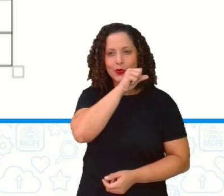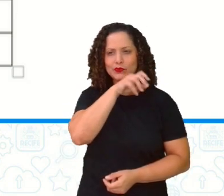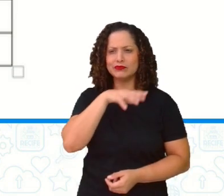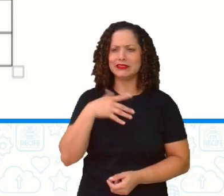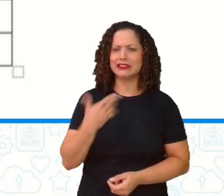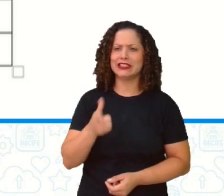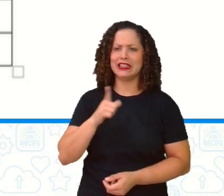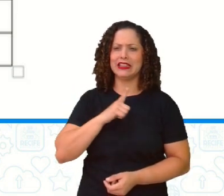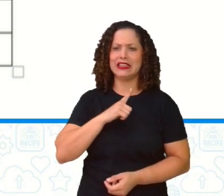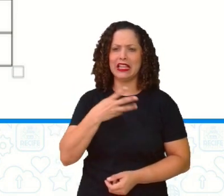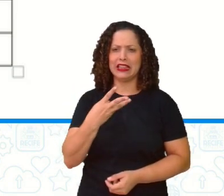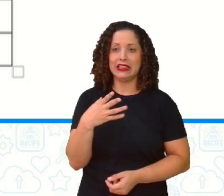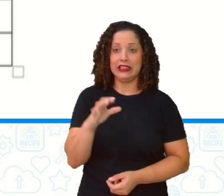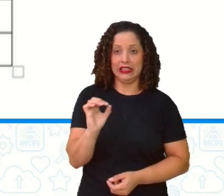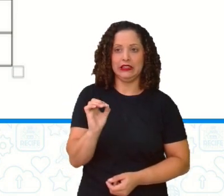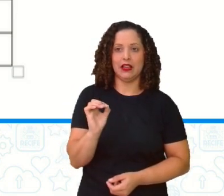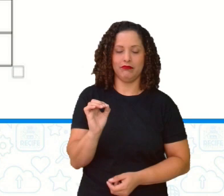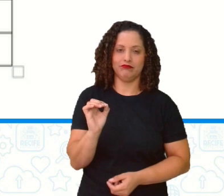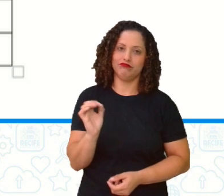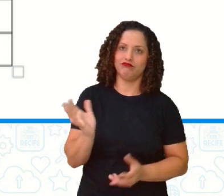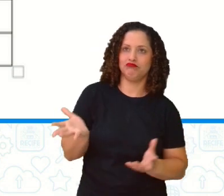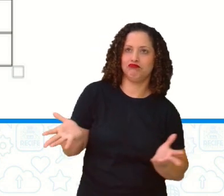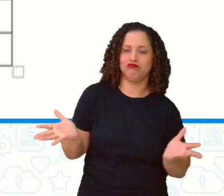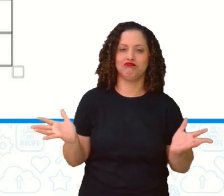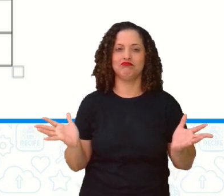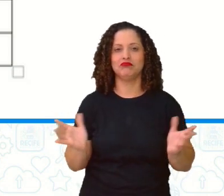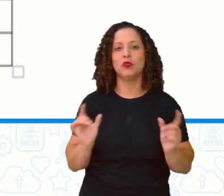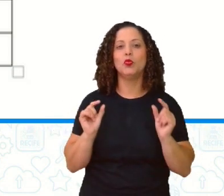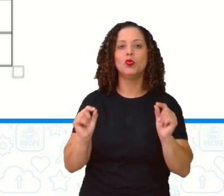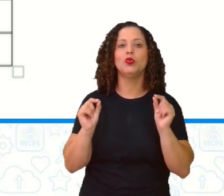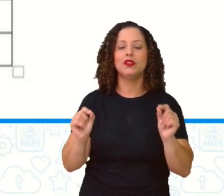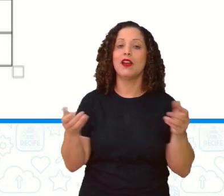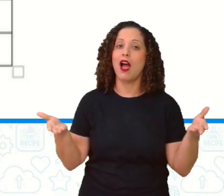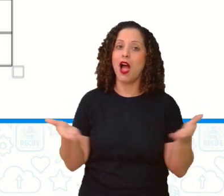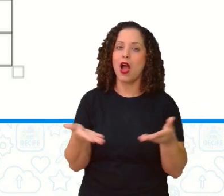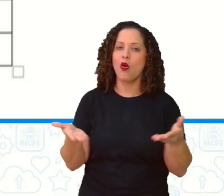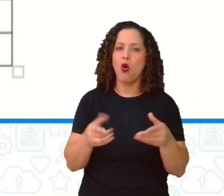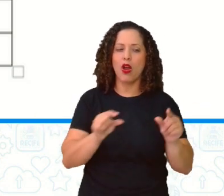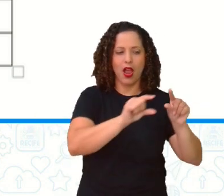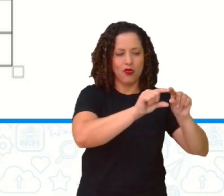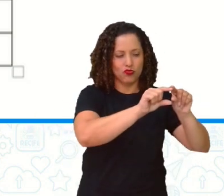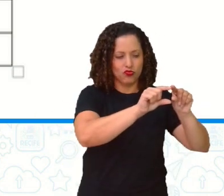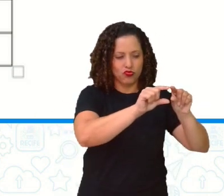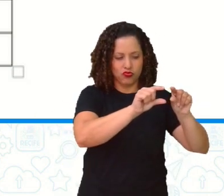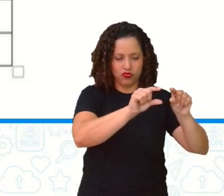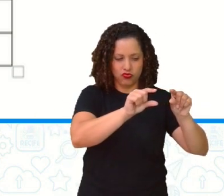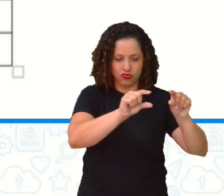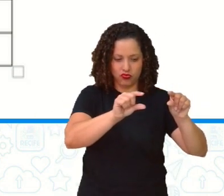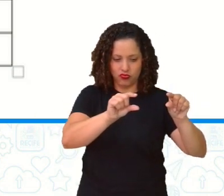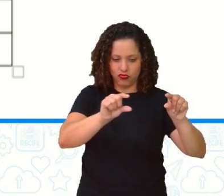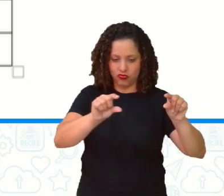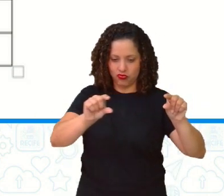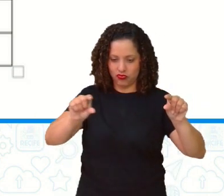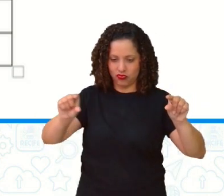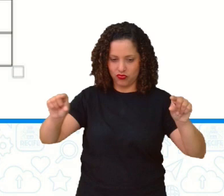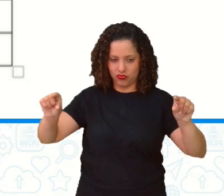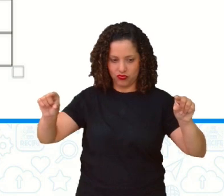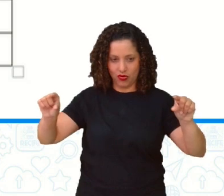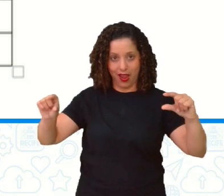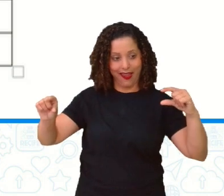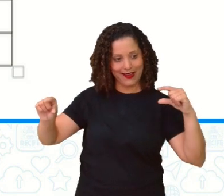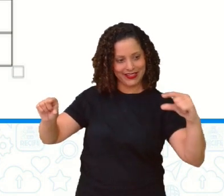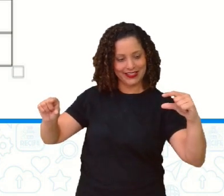tenho 30 como maior número, é só eu ir para a linha agora, continuar ali na linha e vou encontrar que